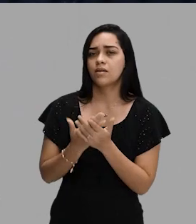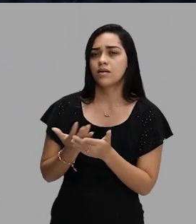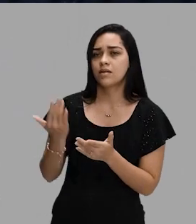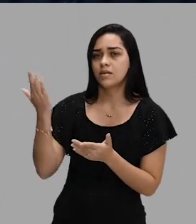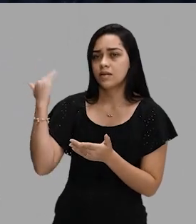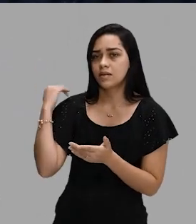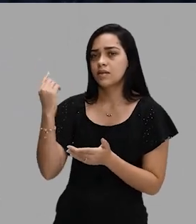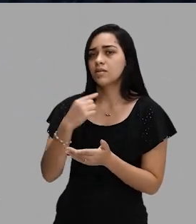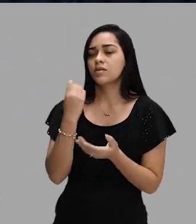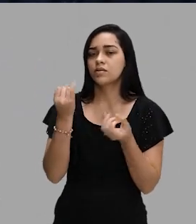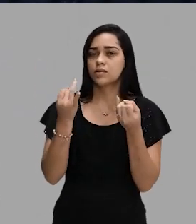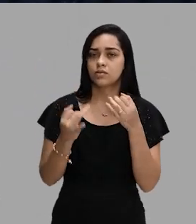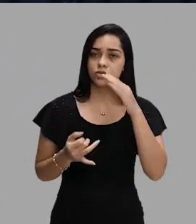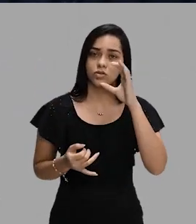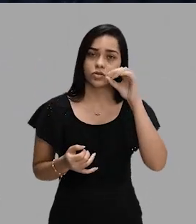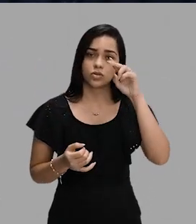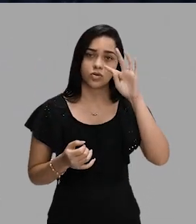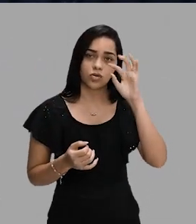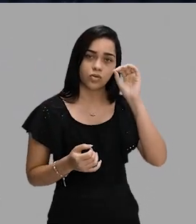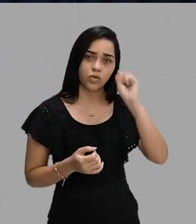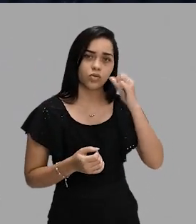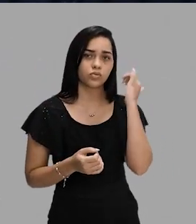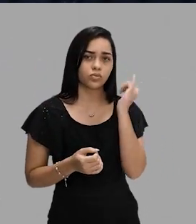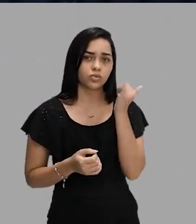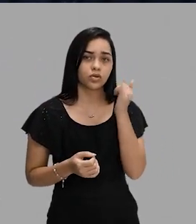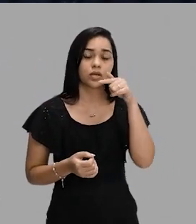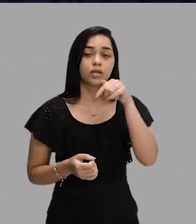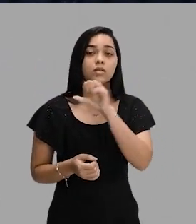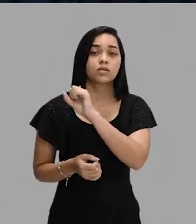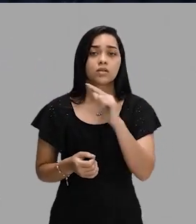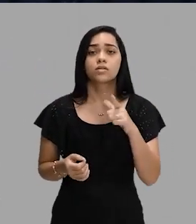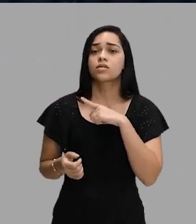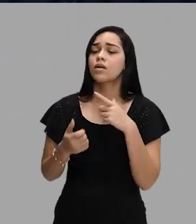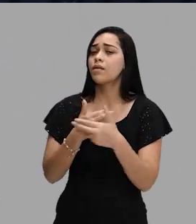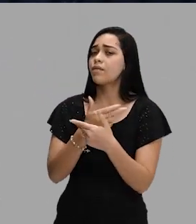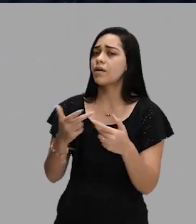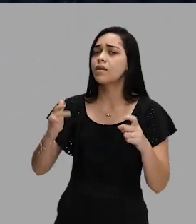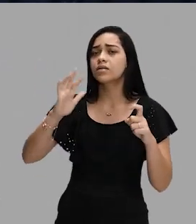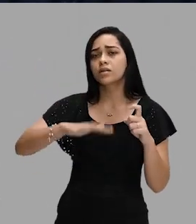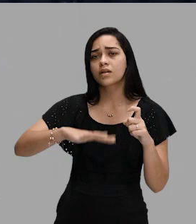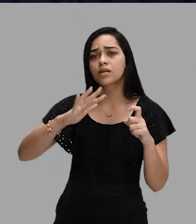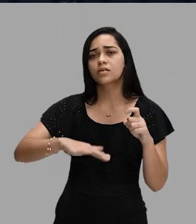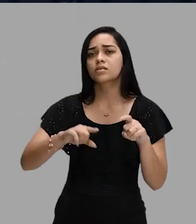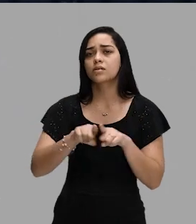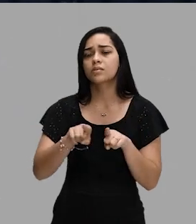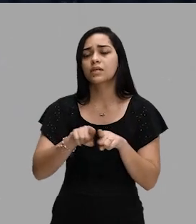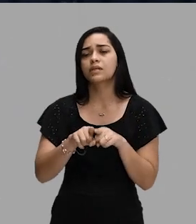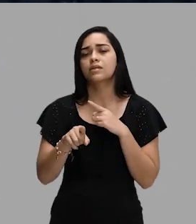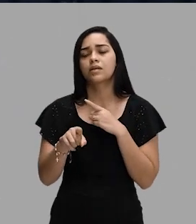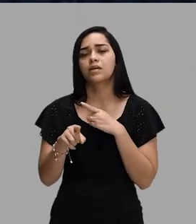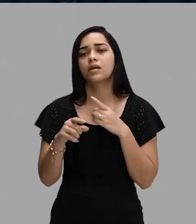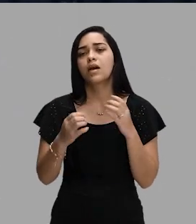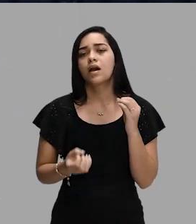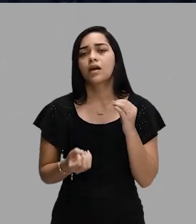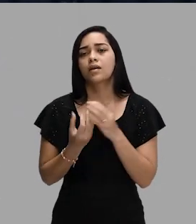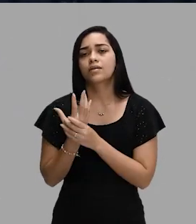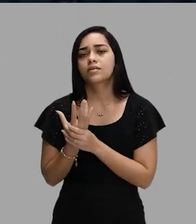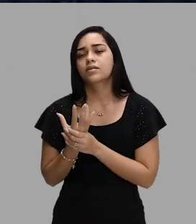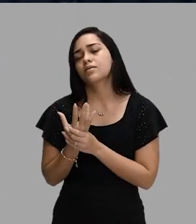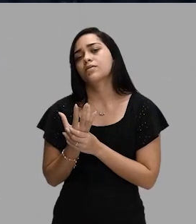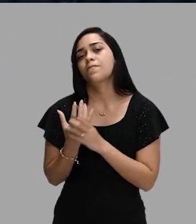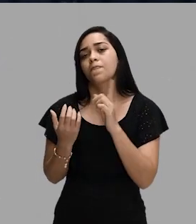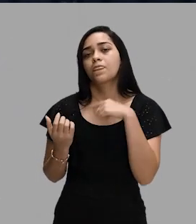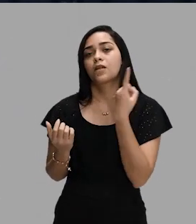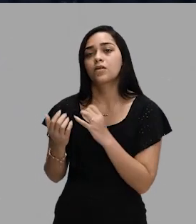quando nós falamos de contos, por exemplo, que aqui em São Luís nós temos várias lendas que cercam a criação